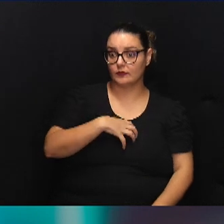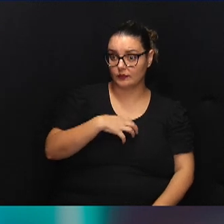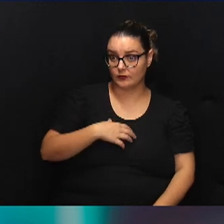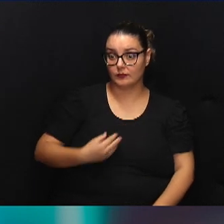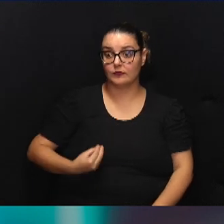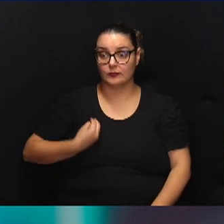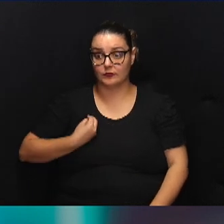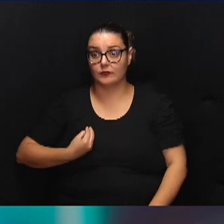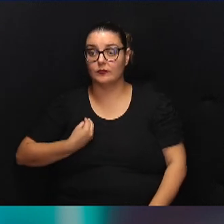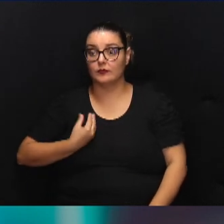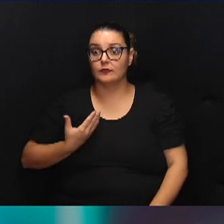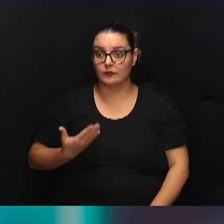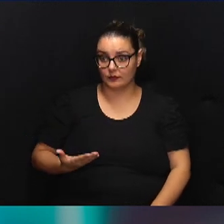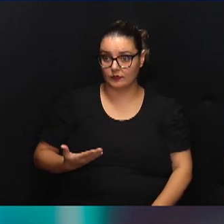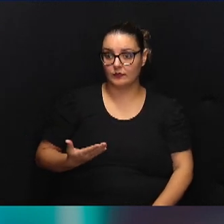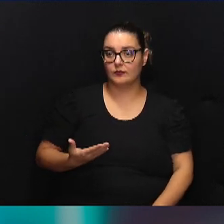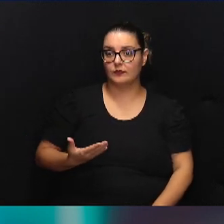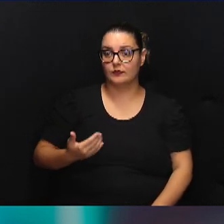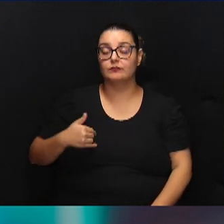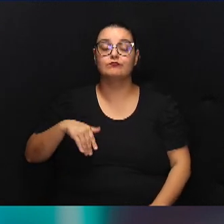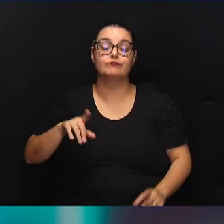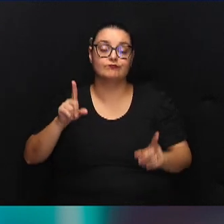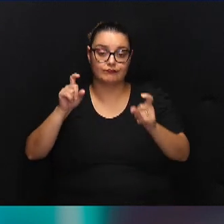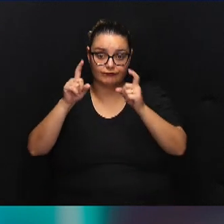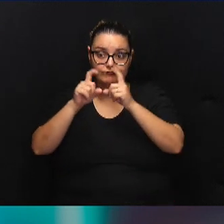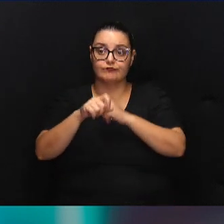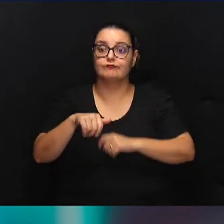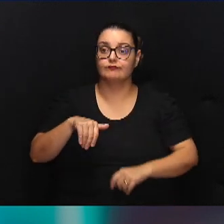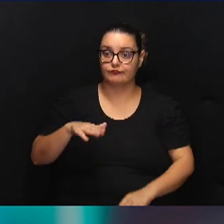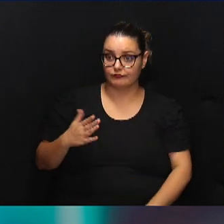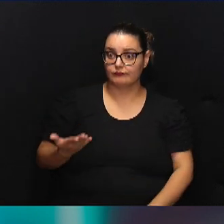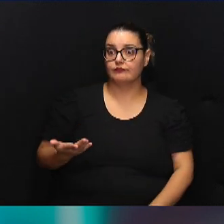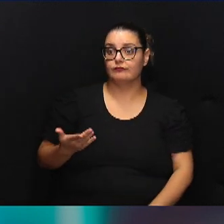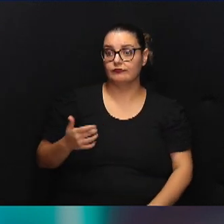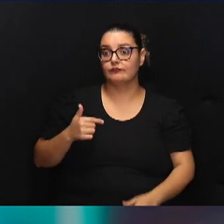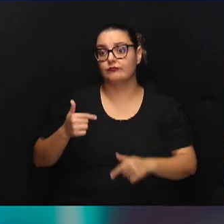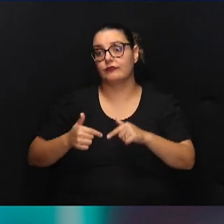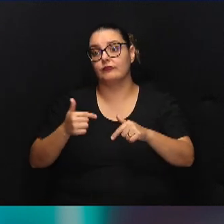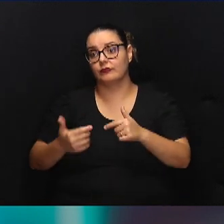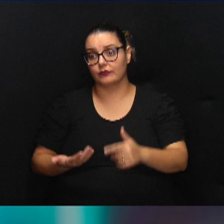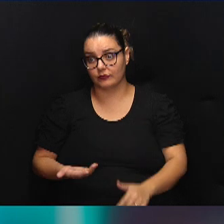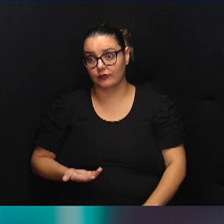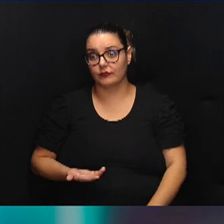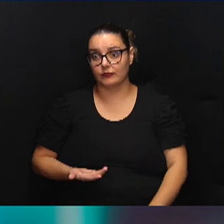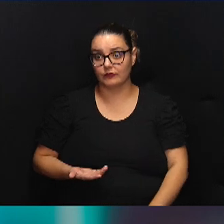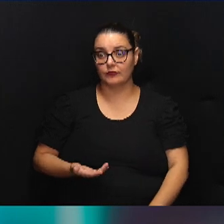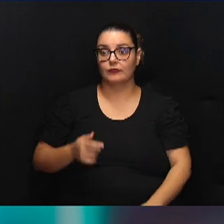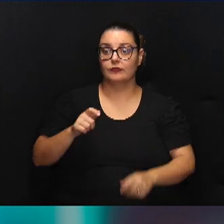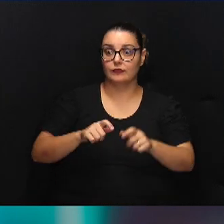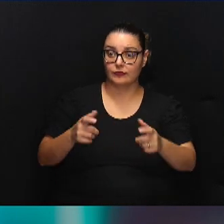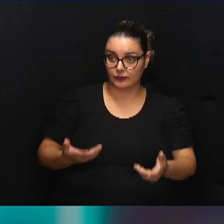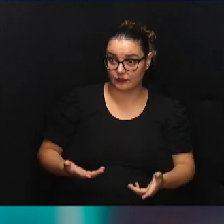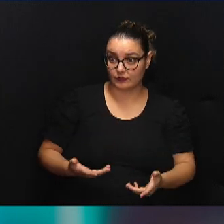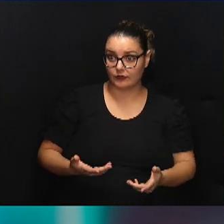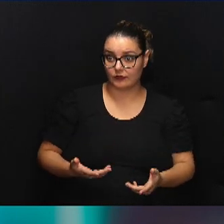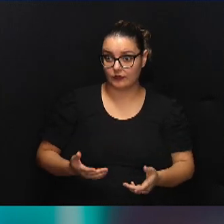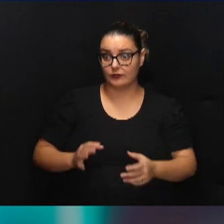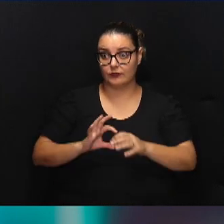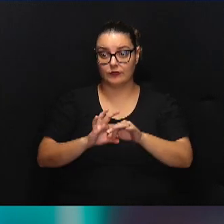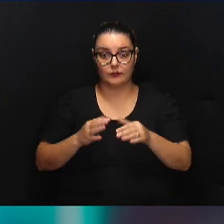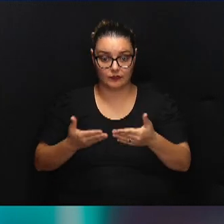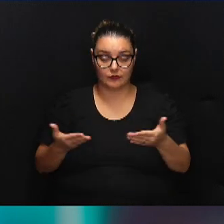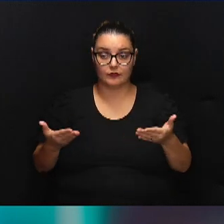Que aí vai ser mais difícil ainda a gente trabalhar com elas, com o que a gente tem disponível